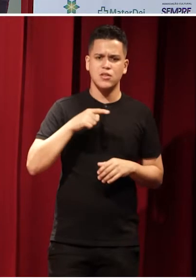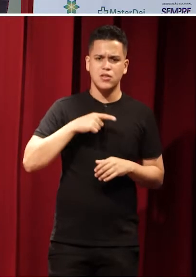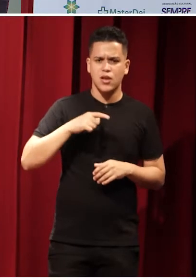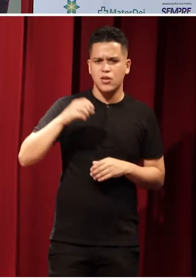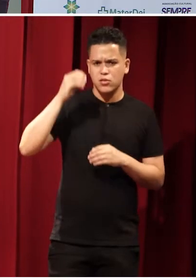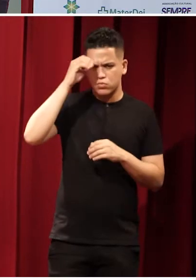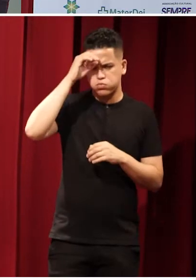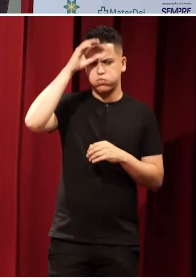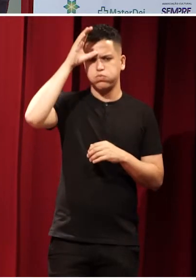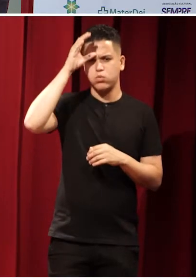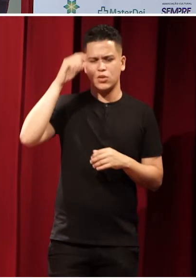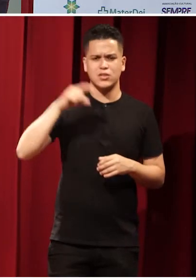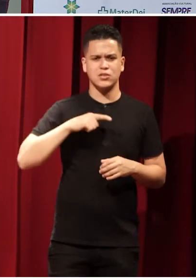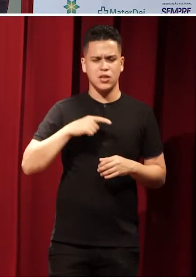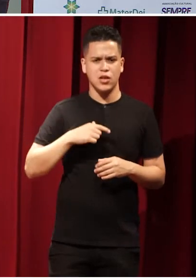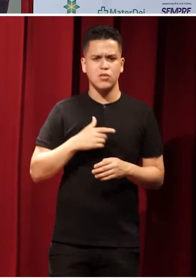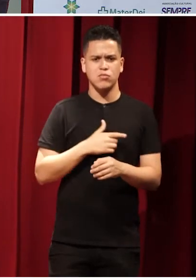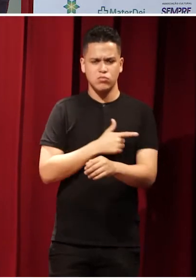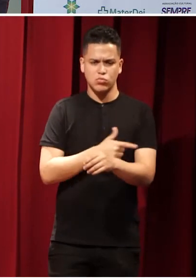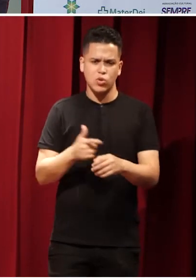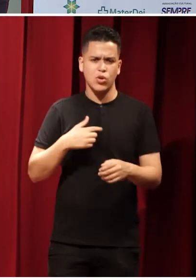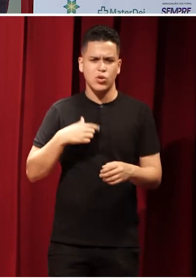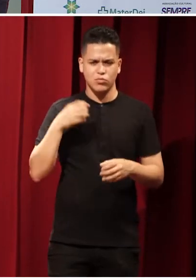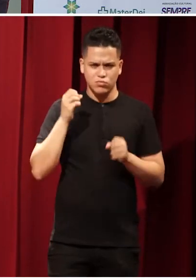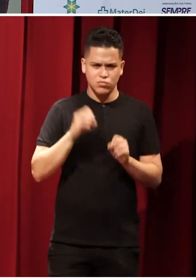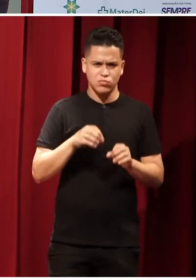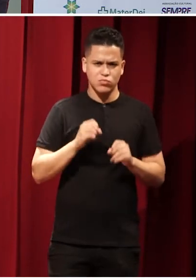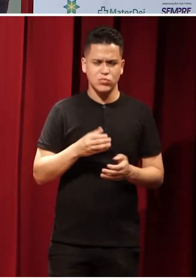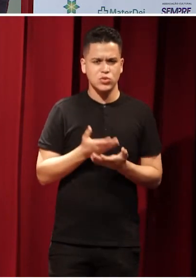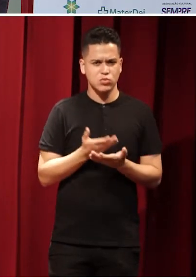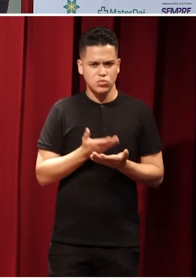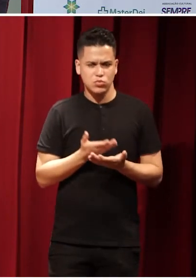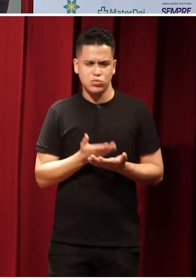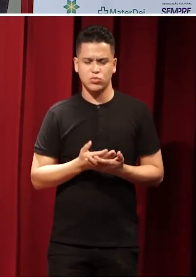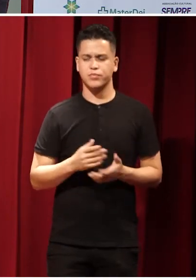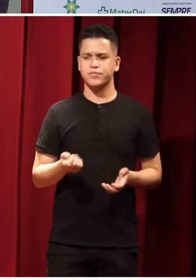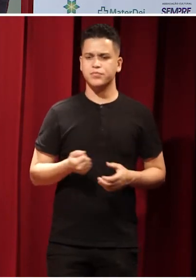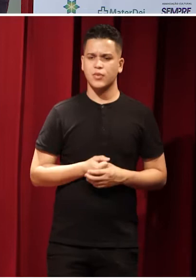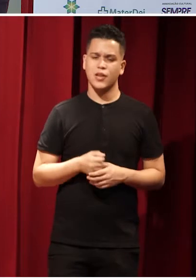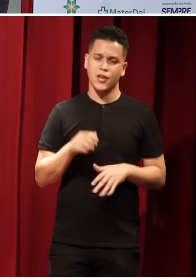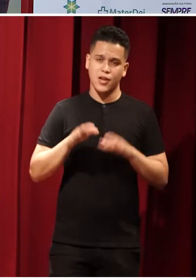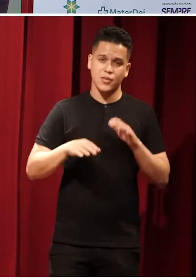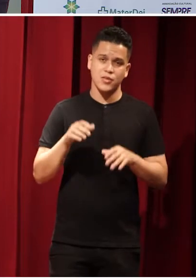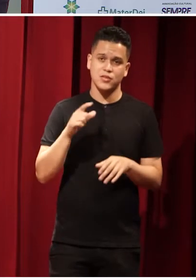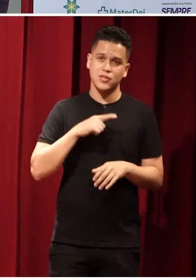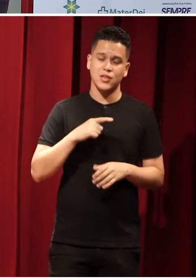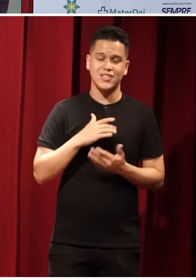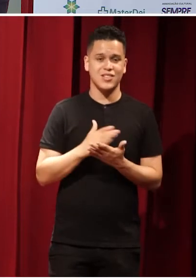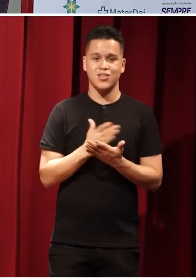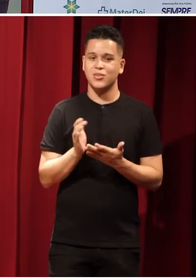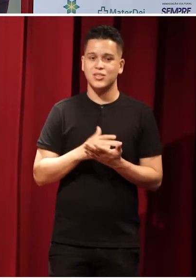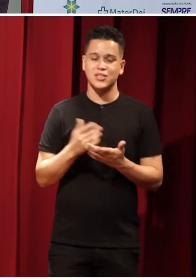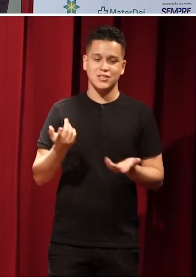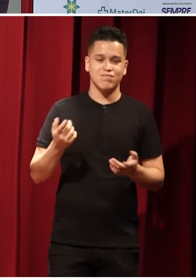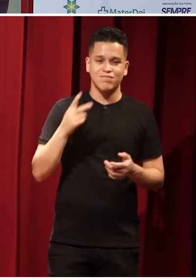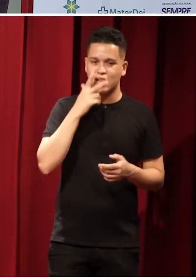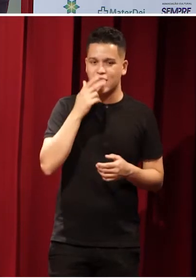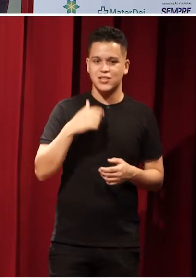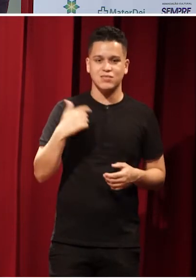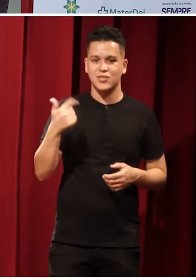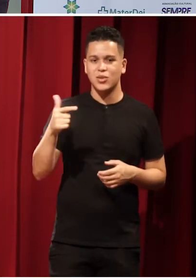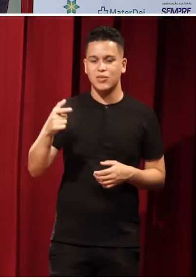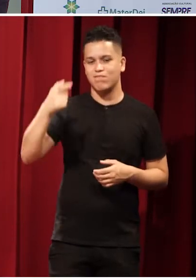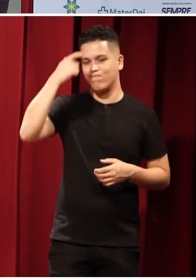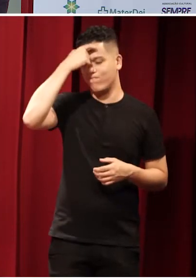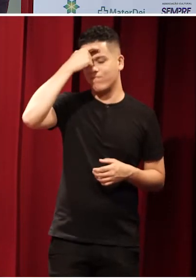às vezes pensam, eu não me refiro às brutalidades que são ditas por pessoas que eu prefiro nem